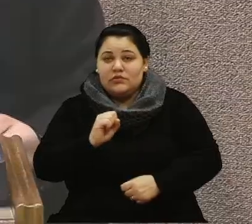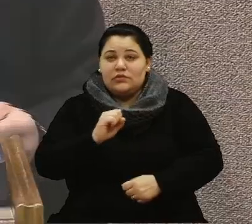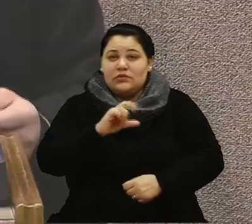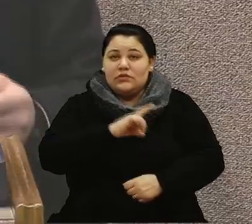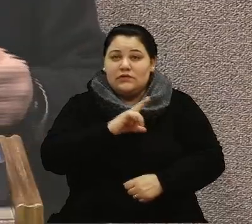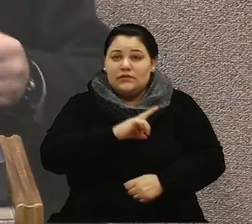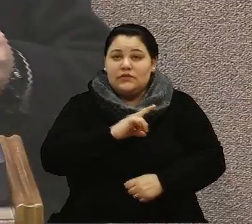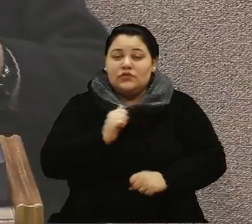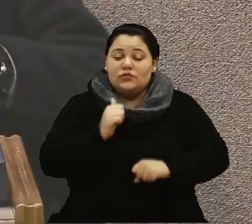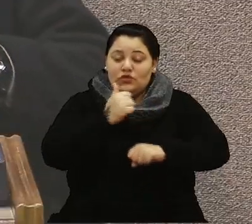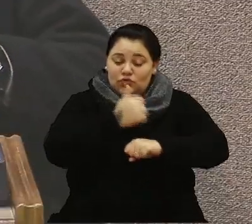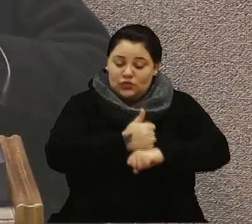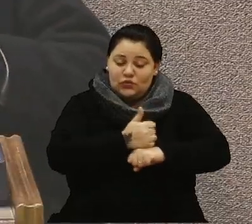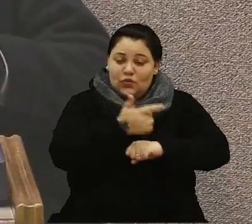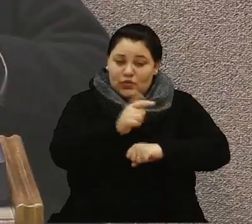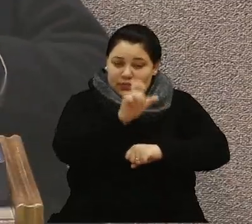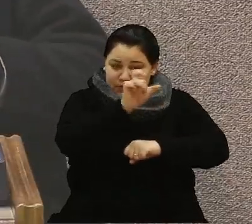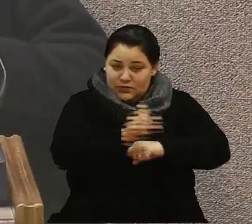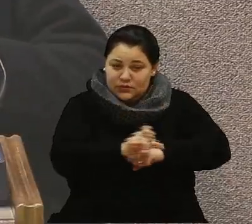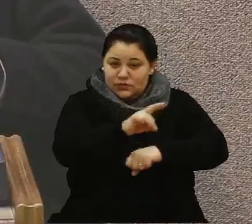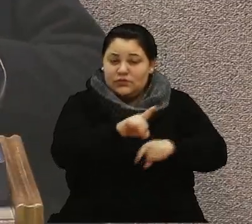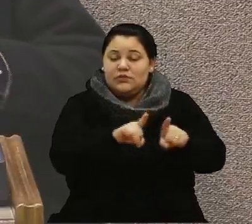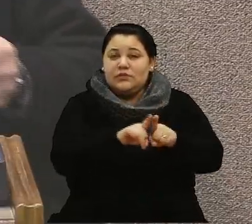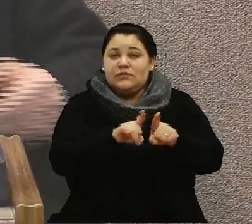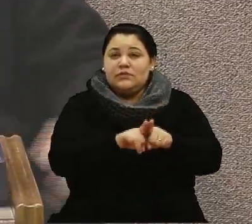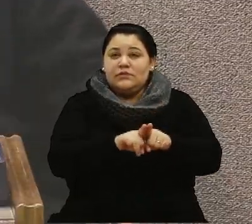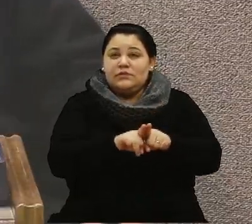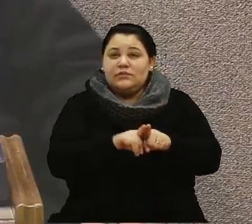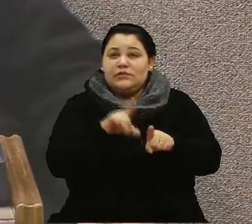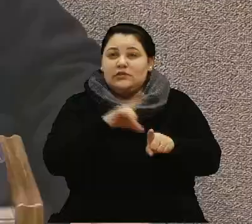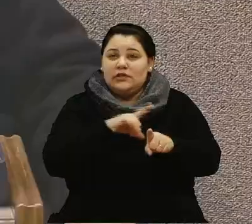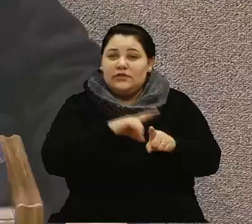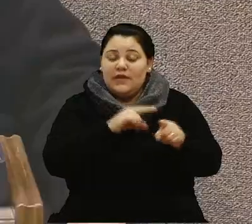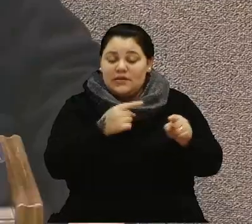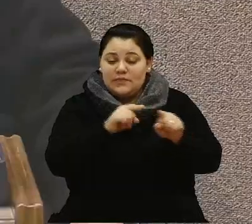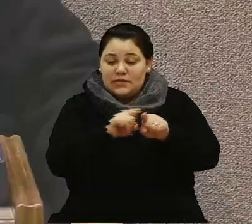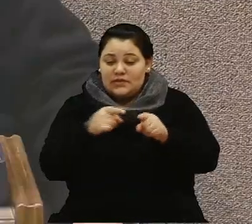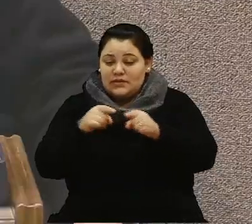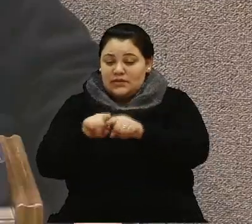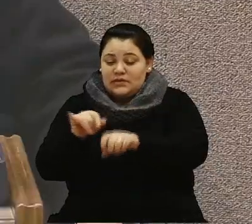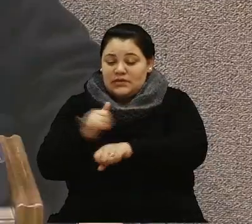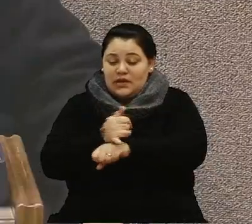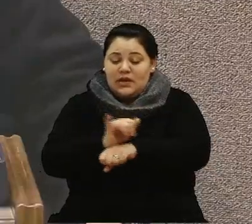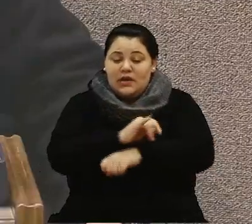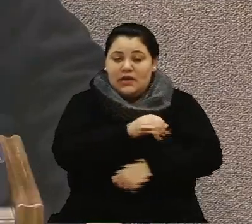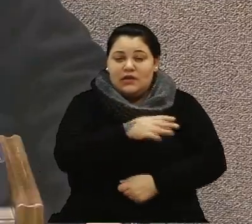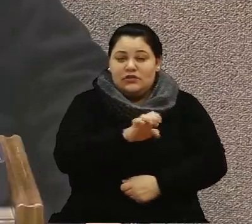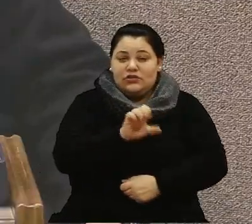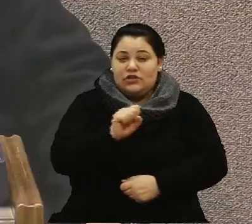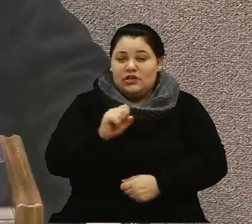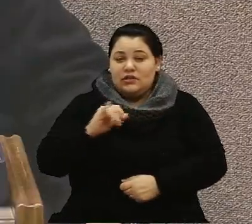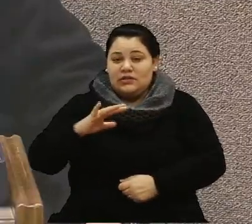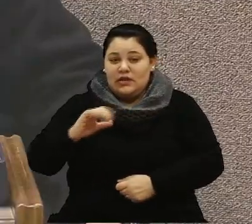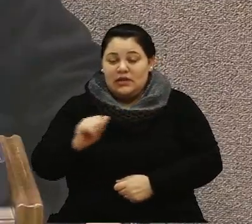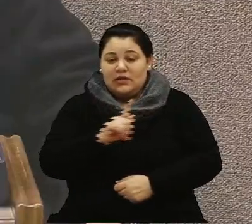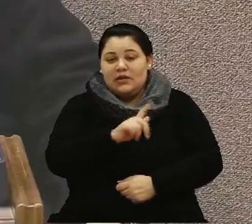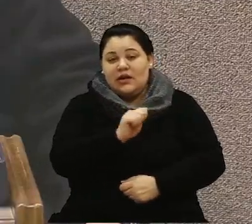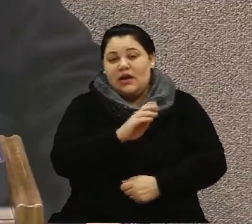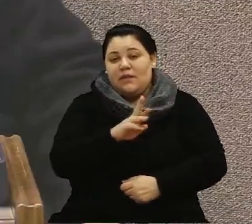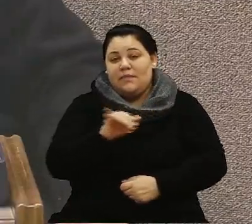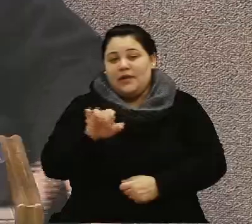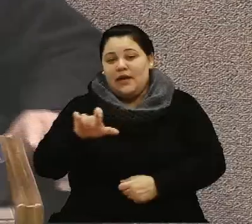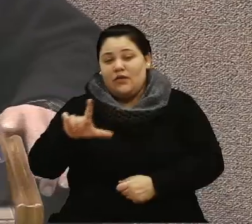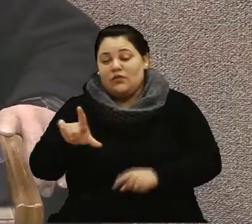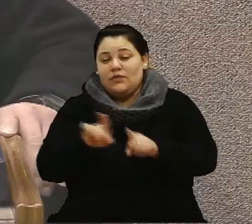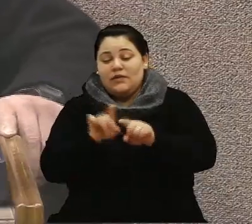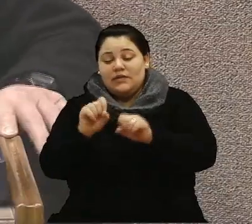aqui substituindo ele, trouxe do Escritório de Parcerias Estratégicas a Jéssica e o Gabriel, e a secretária da